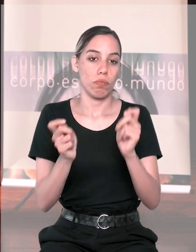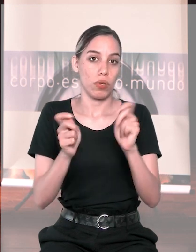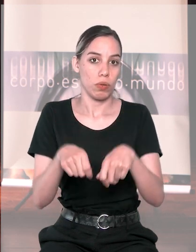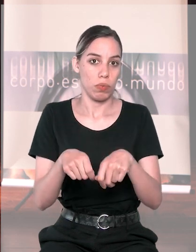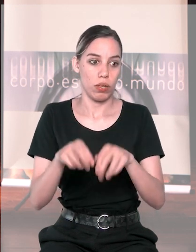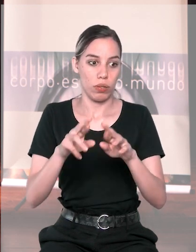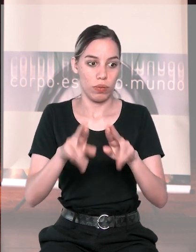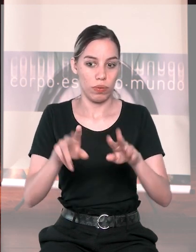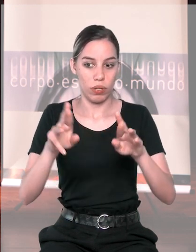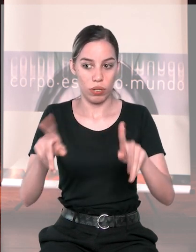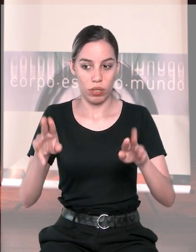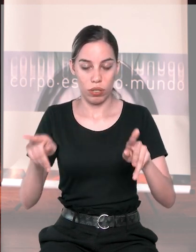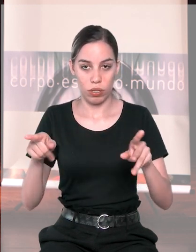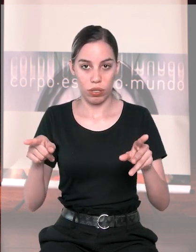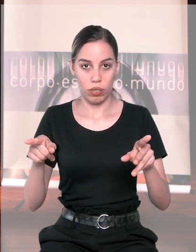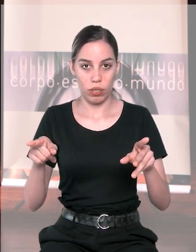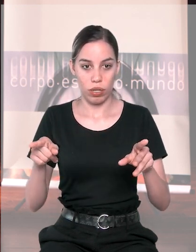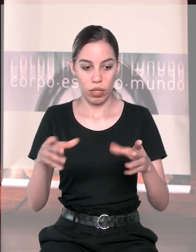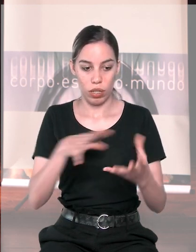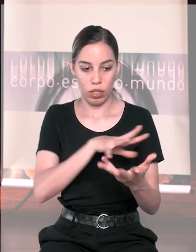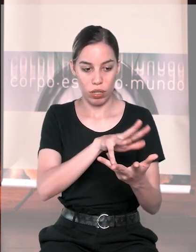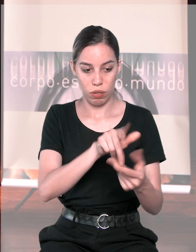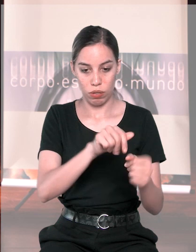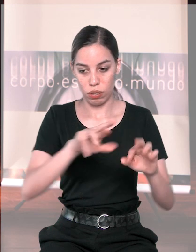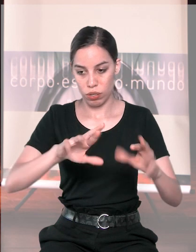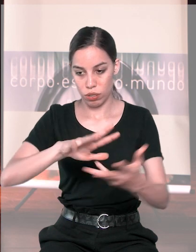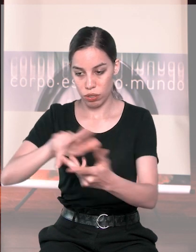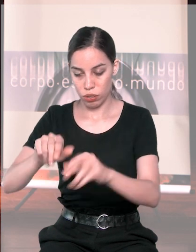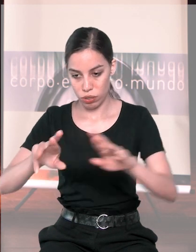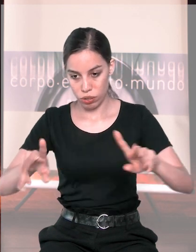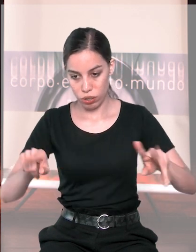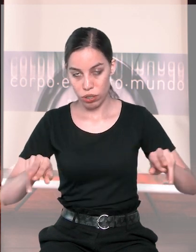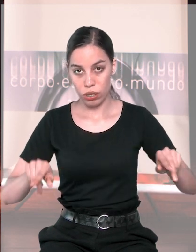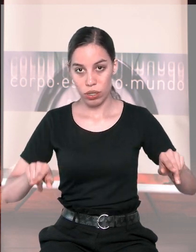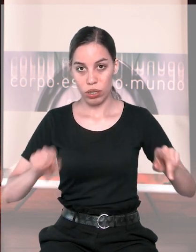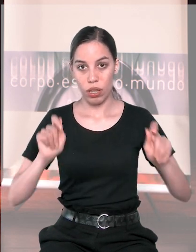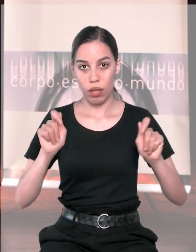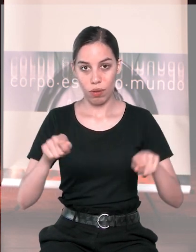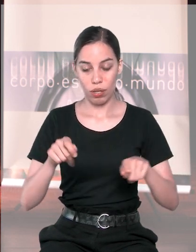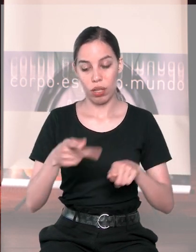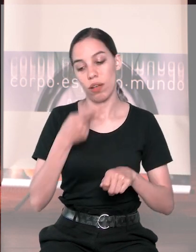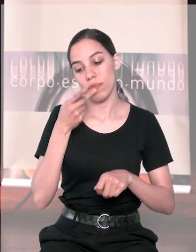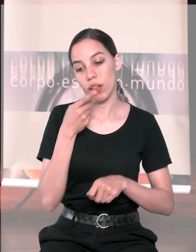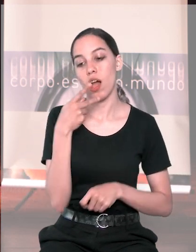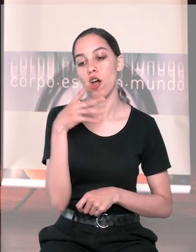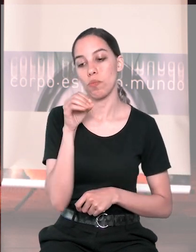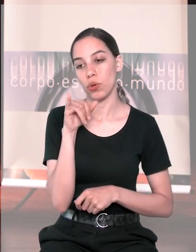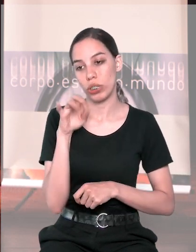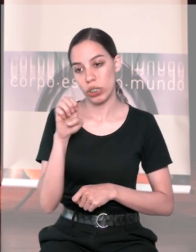de possibilidades entre diferenças, entre mundos heterogêneos, é aquilo que Valéry chama de poética,